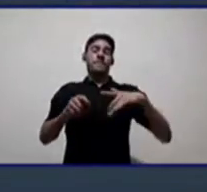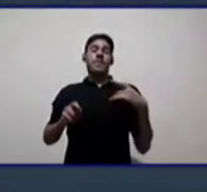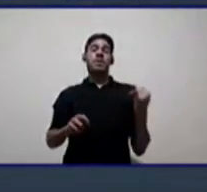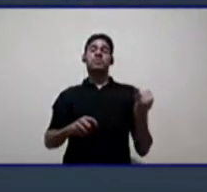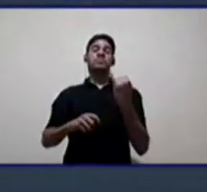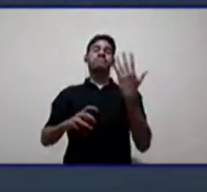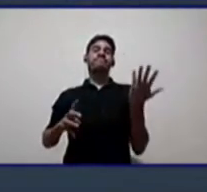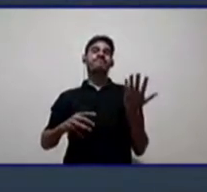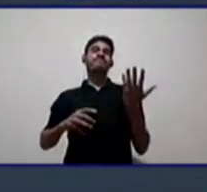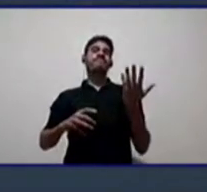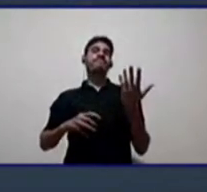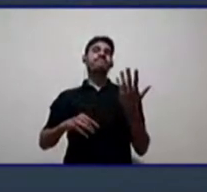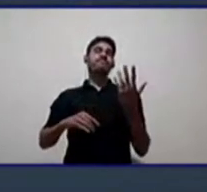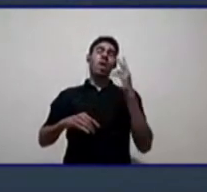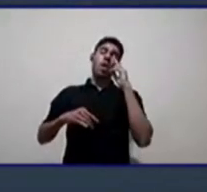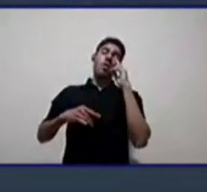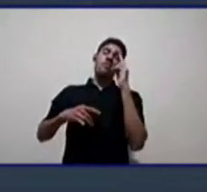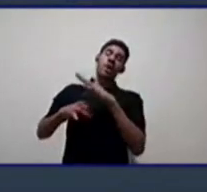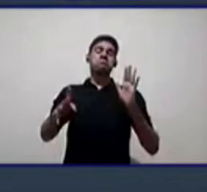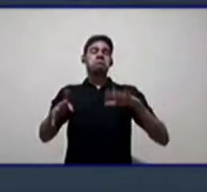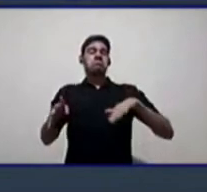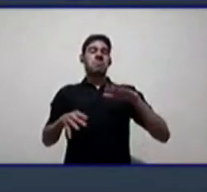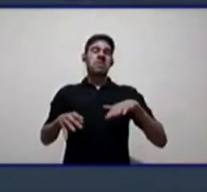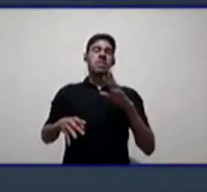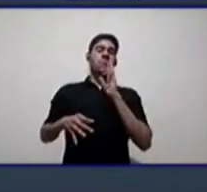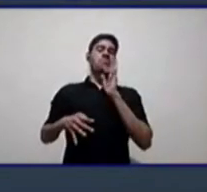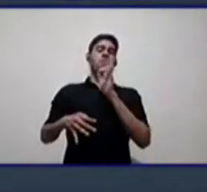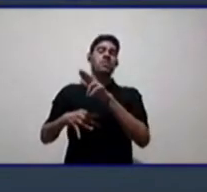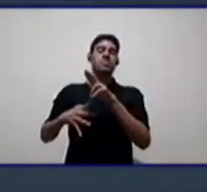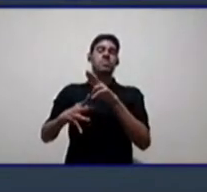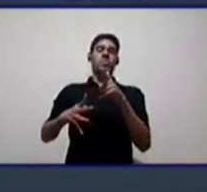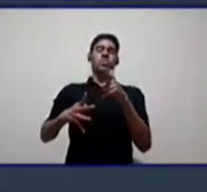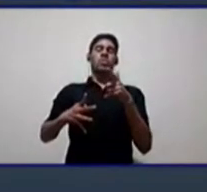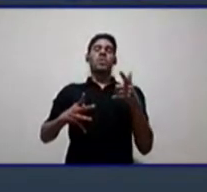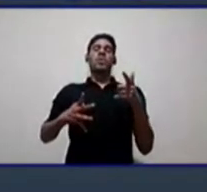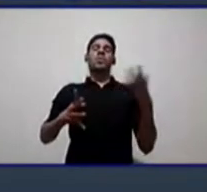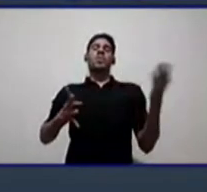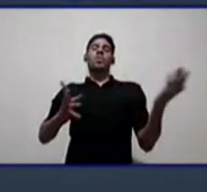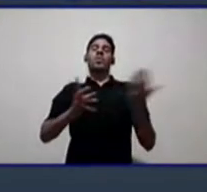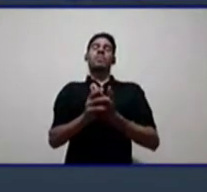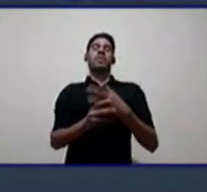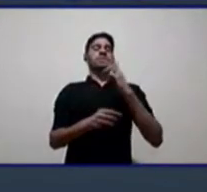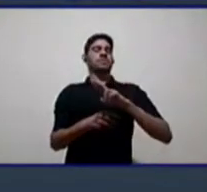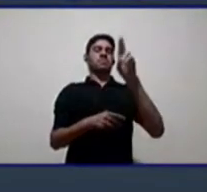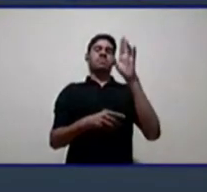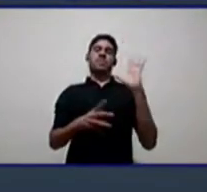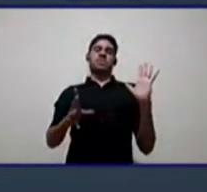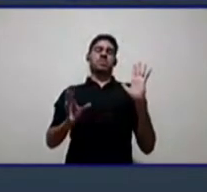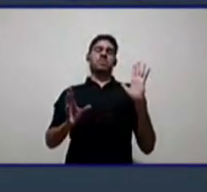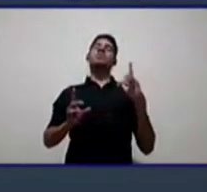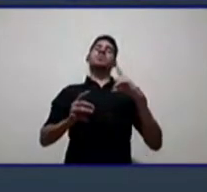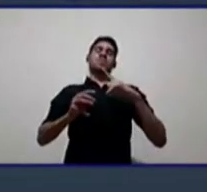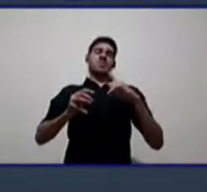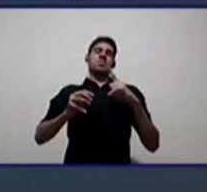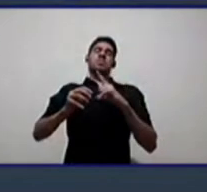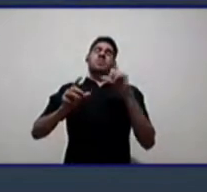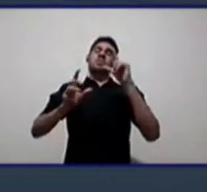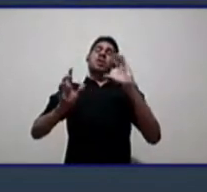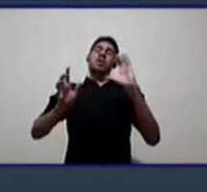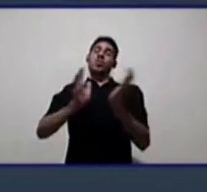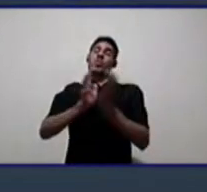de vista a ser facultada com a correspondente carga dos autos aos patronos regularmente constituídos pela legenda em